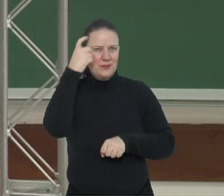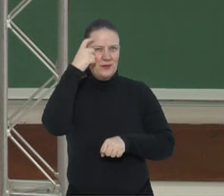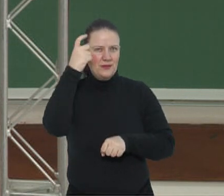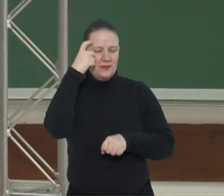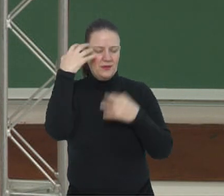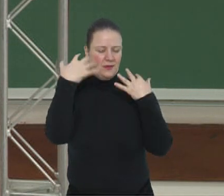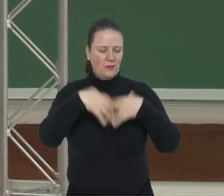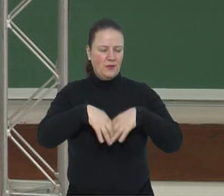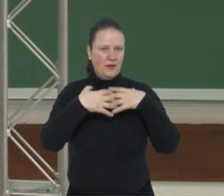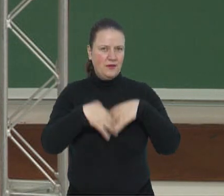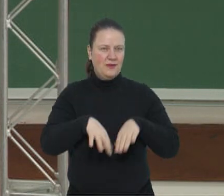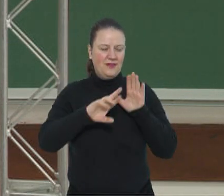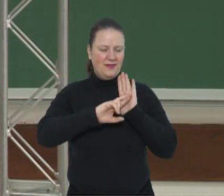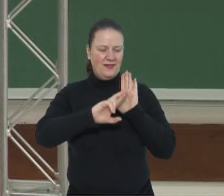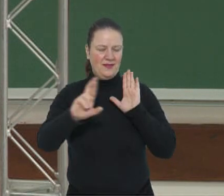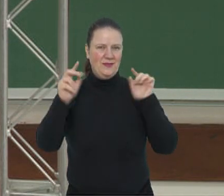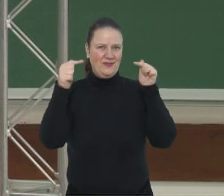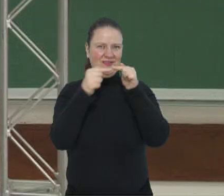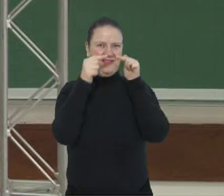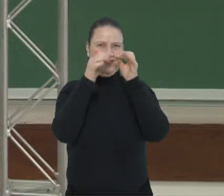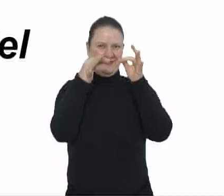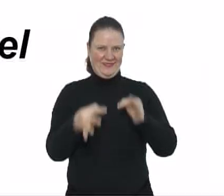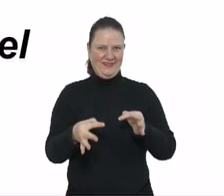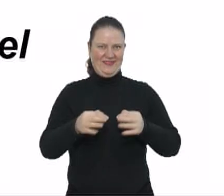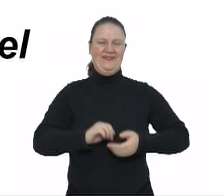pensar, responder aí de forma correta.